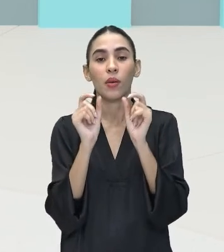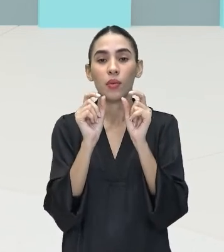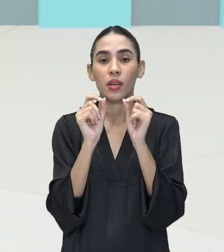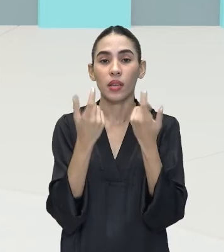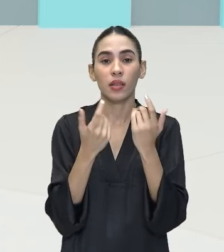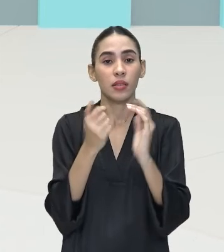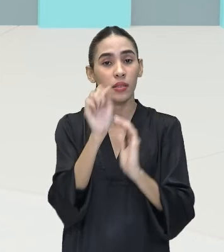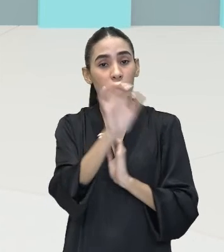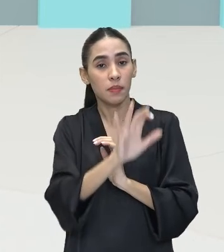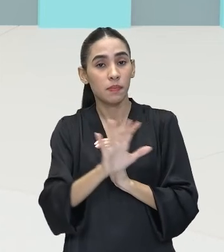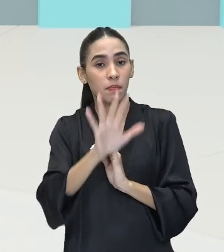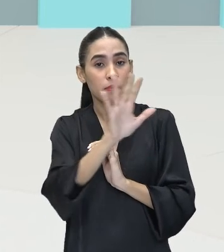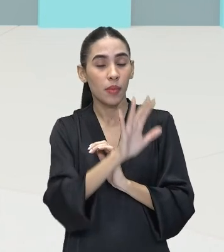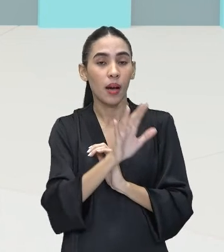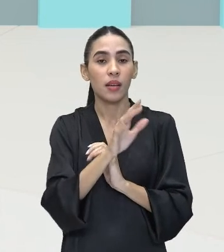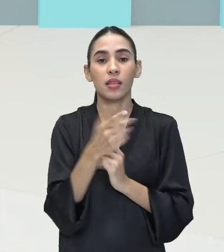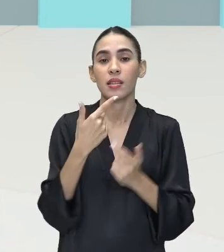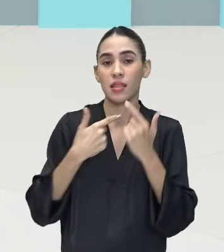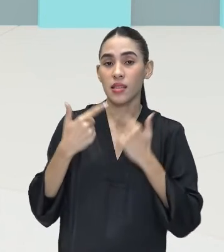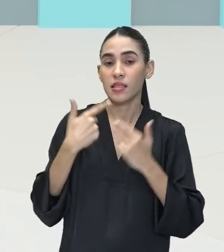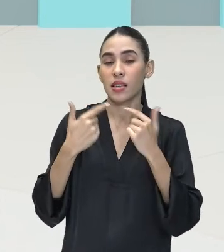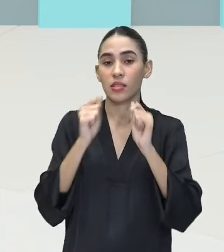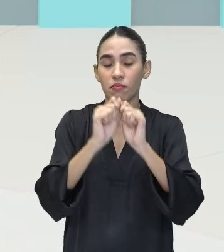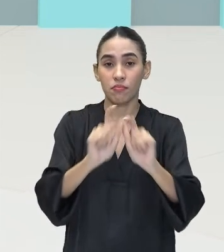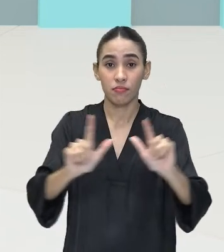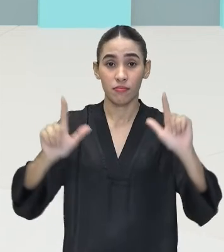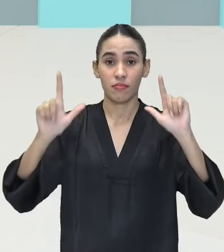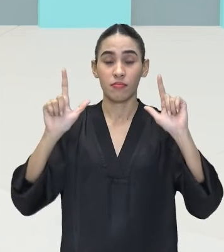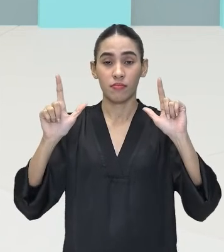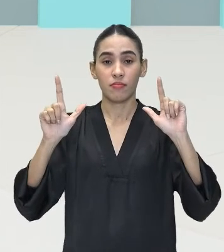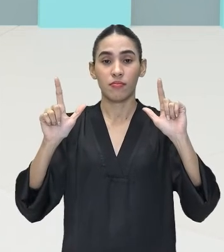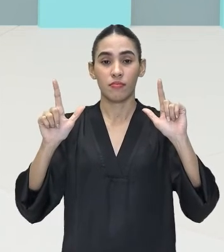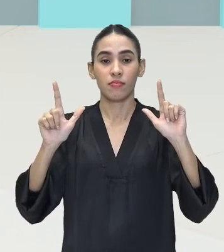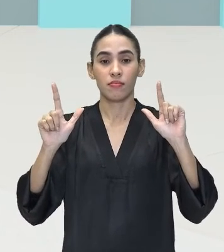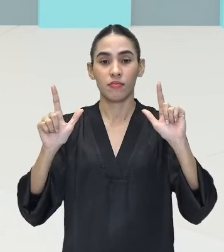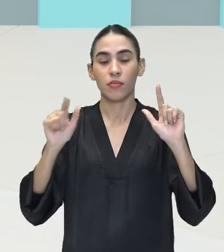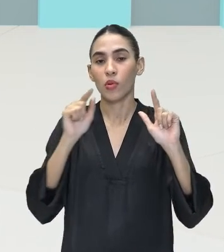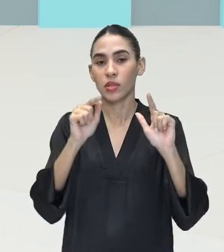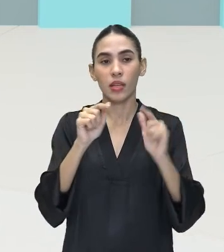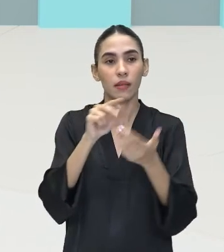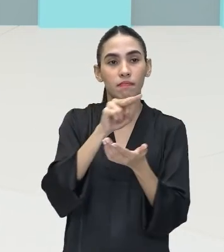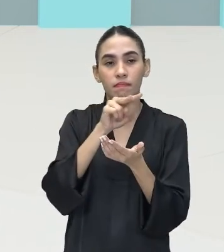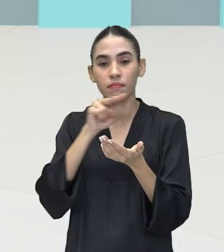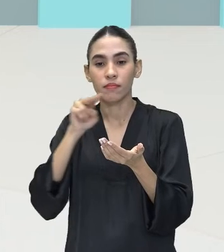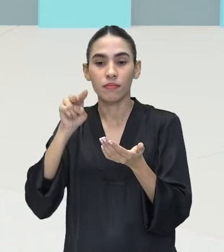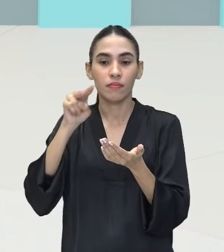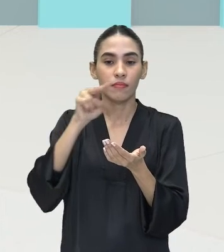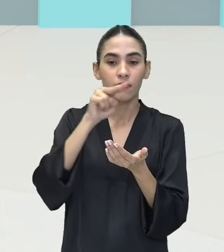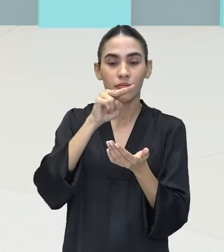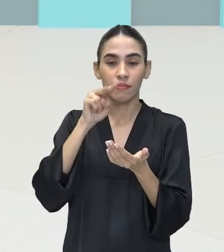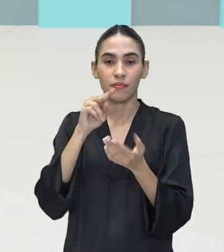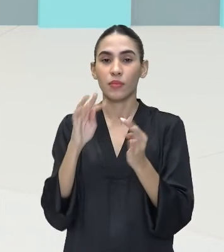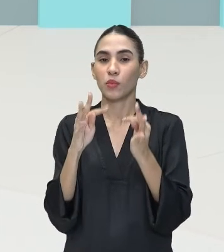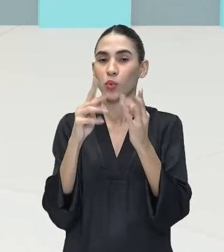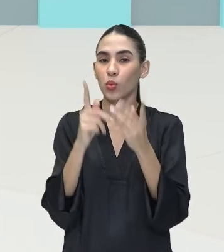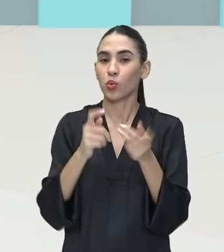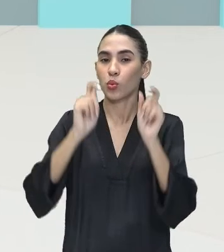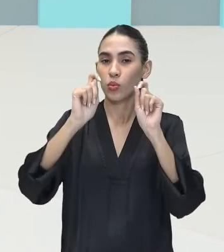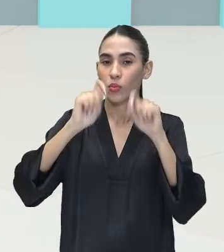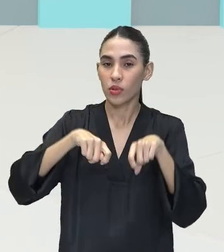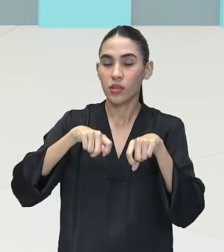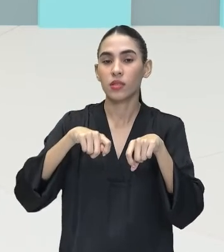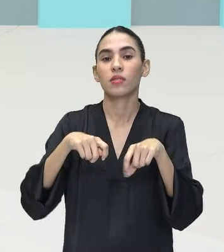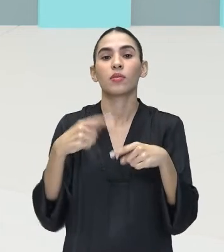qualquer imagem que deseja ampliar, você vem aqui e verifica. Então, tudo isso aqui